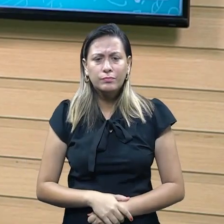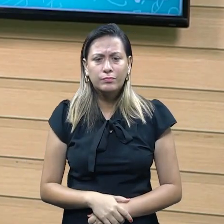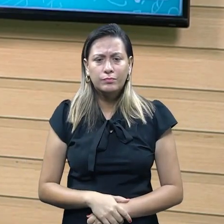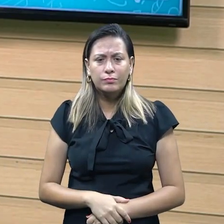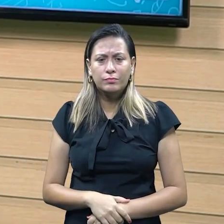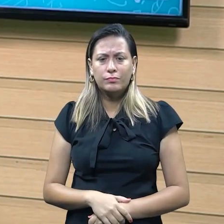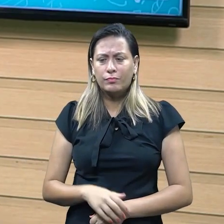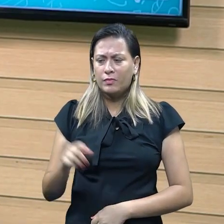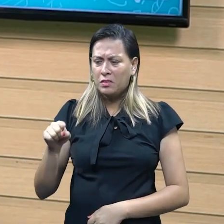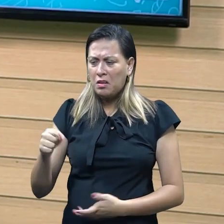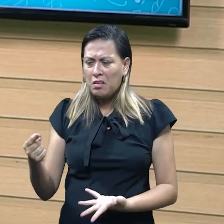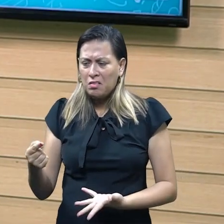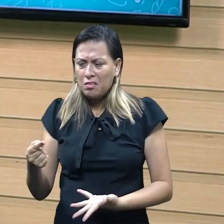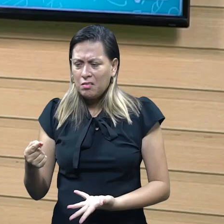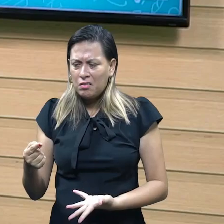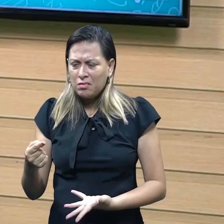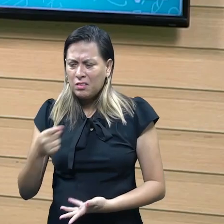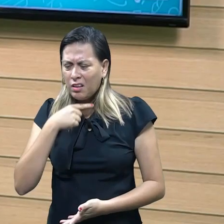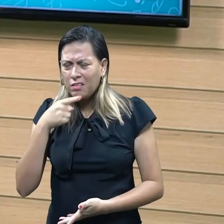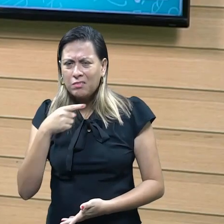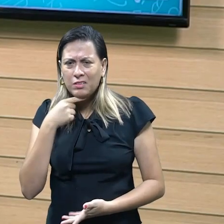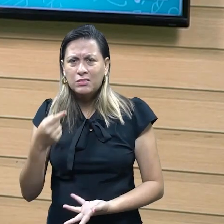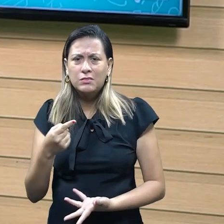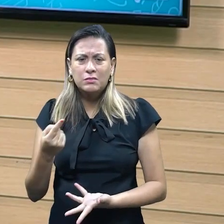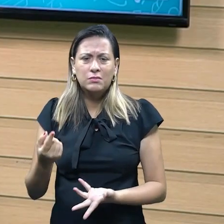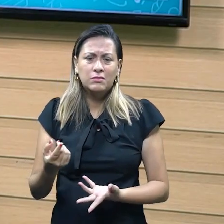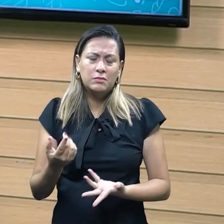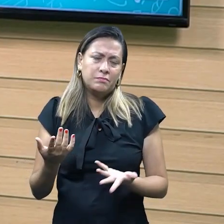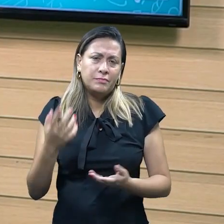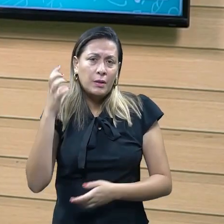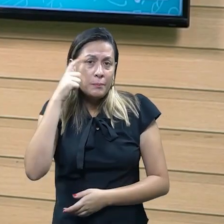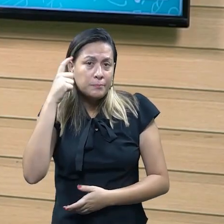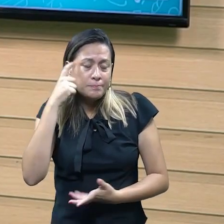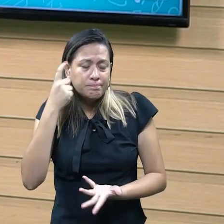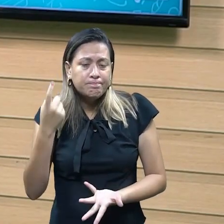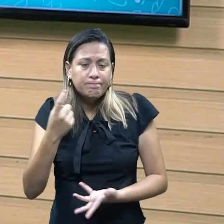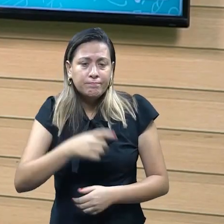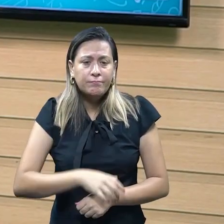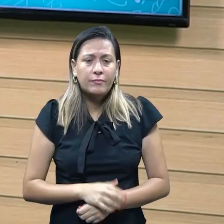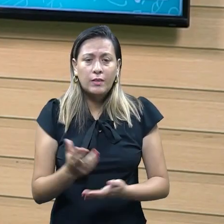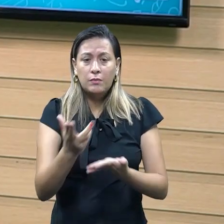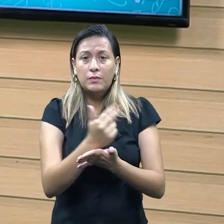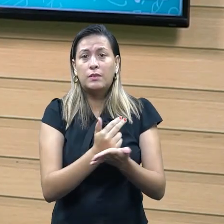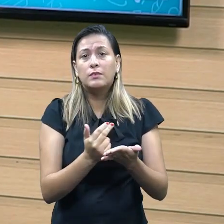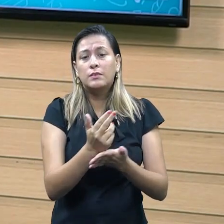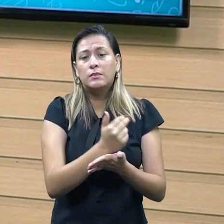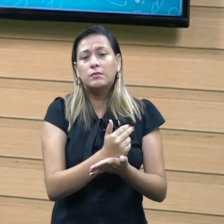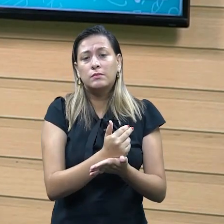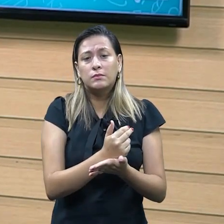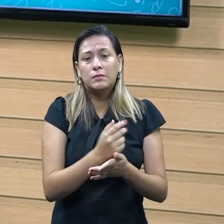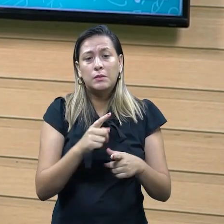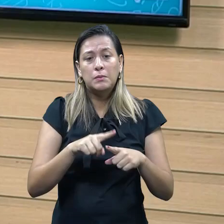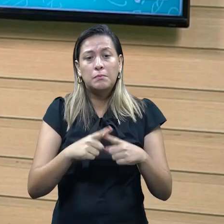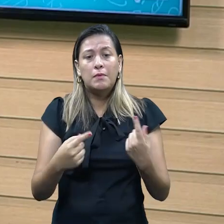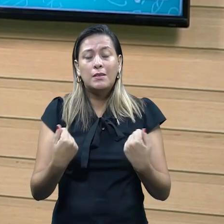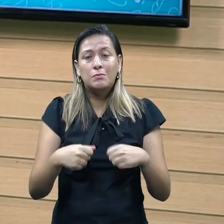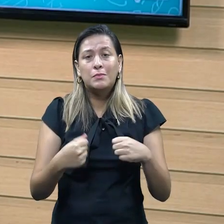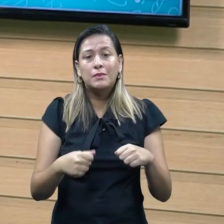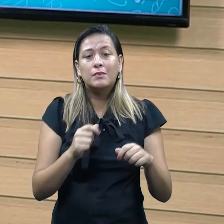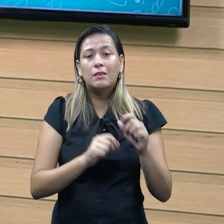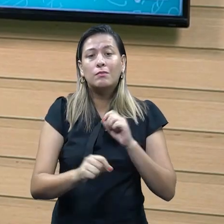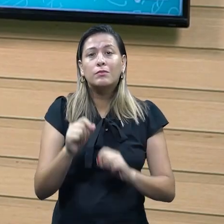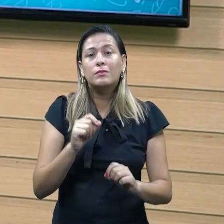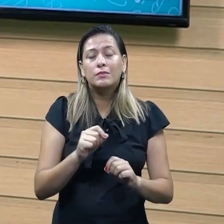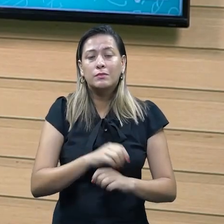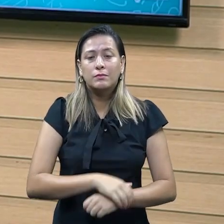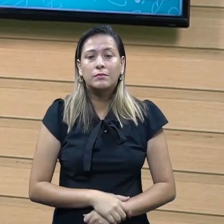sendo inútil. Imagina que você faz um desenho e na verdade você precisava de uma dimensão